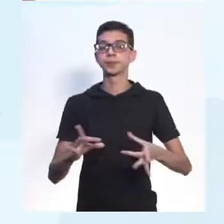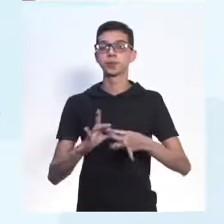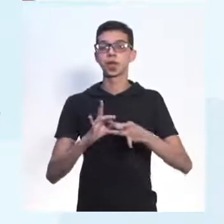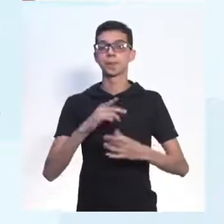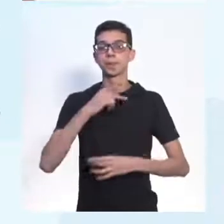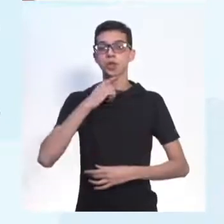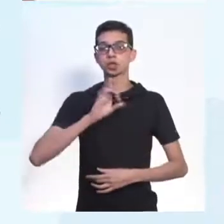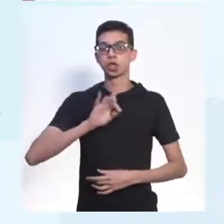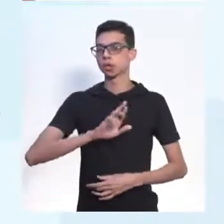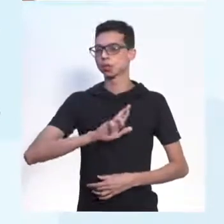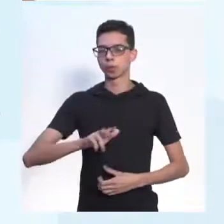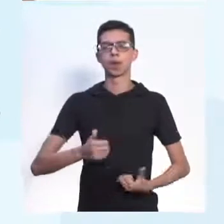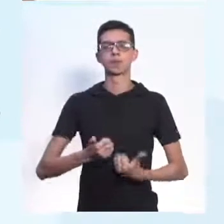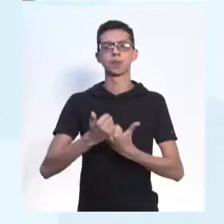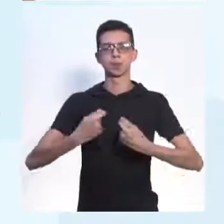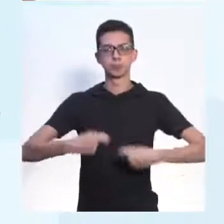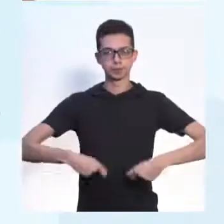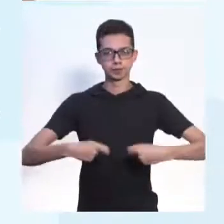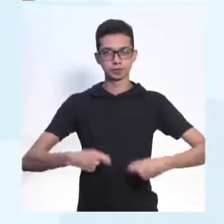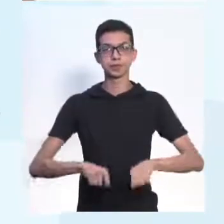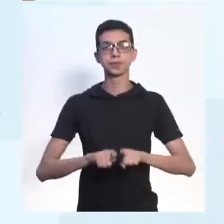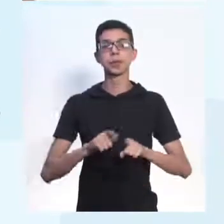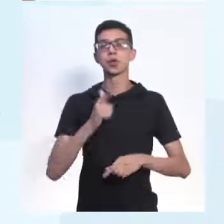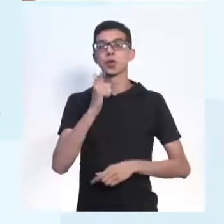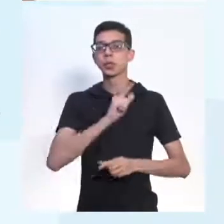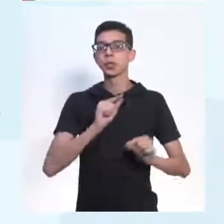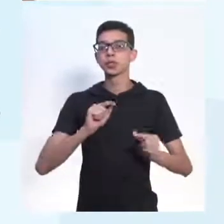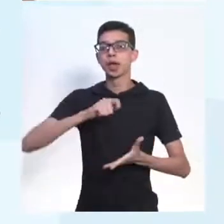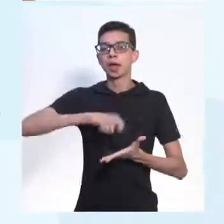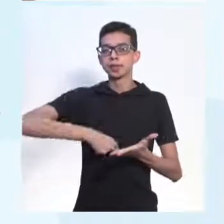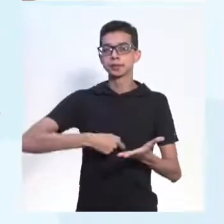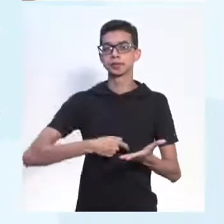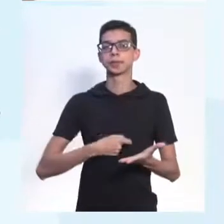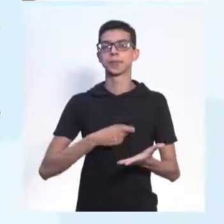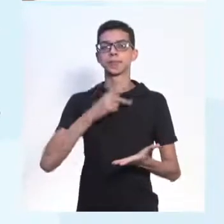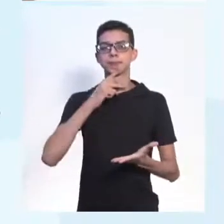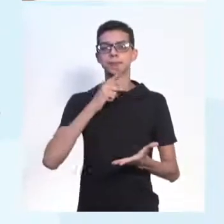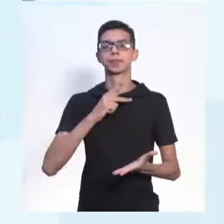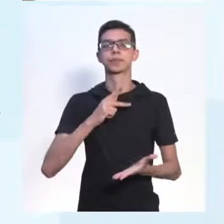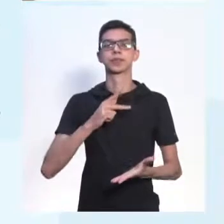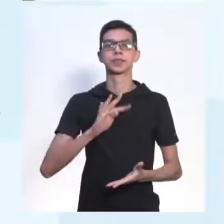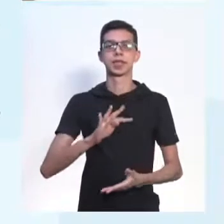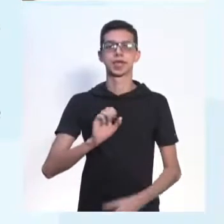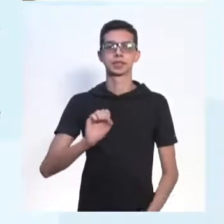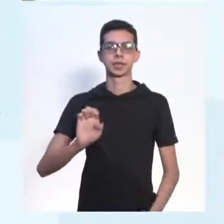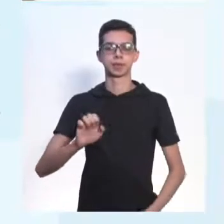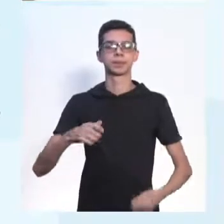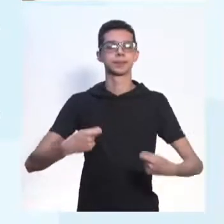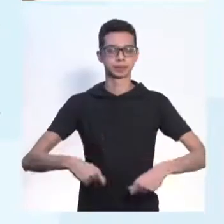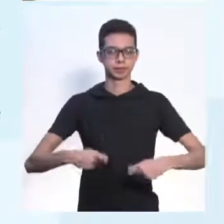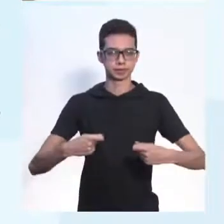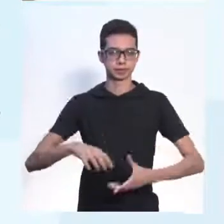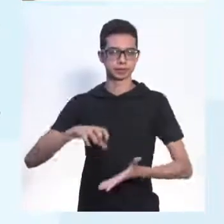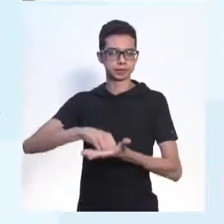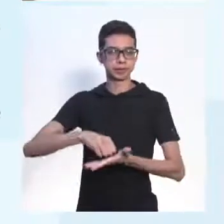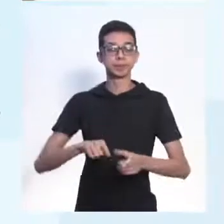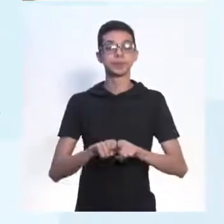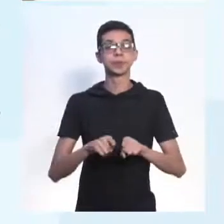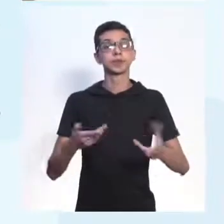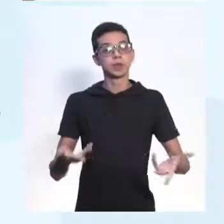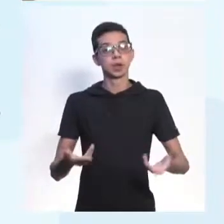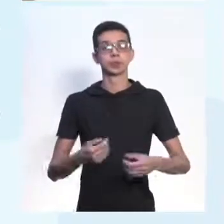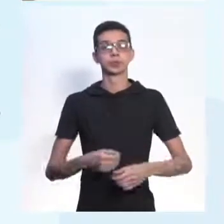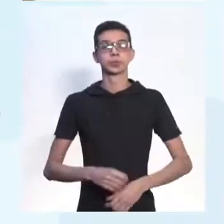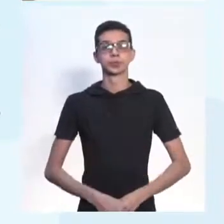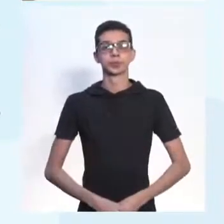partido apenas um apoio necessário conseguir assinatura e registrar o partido no e no TSE esse fundo